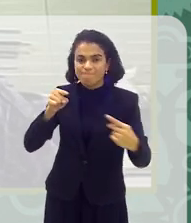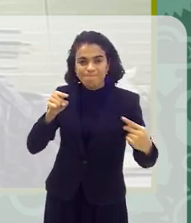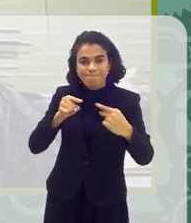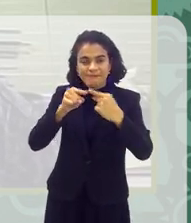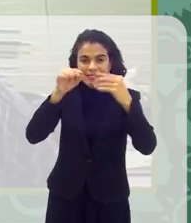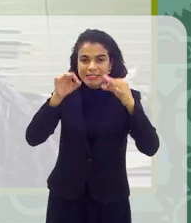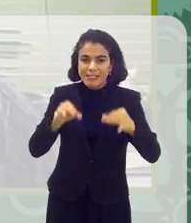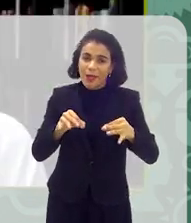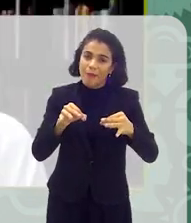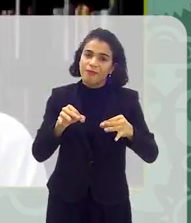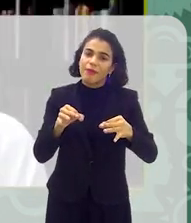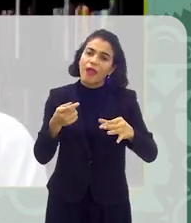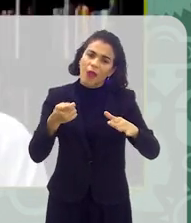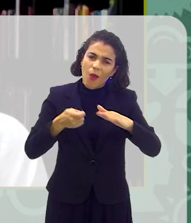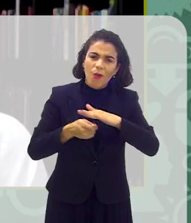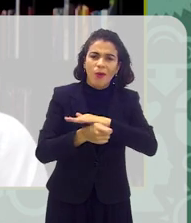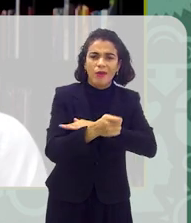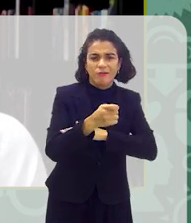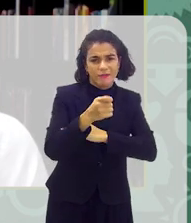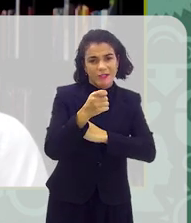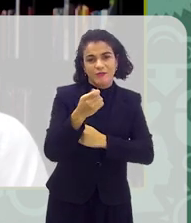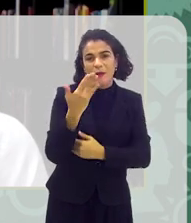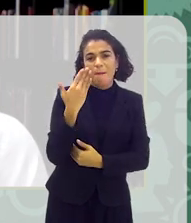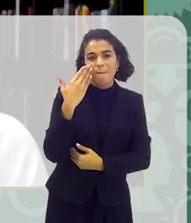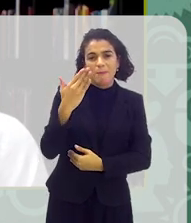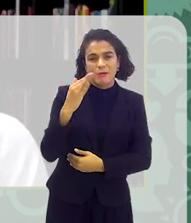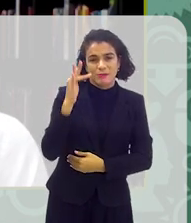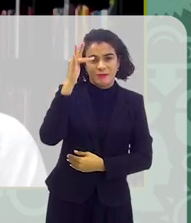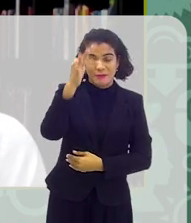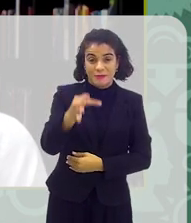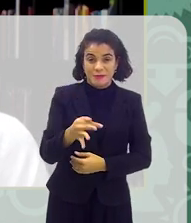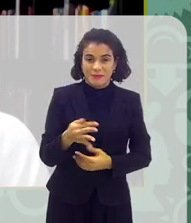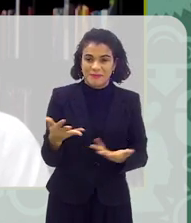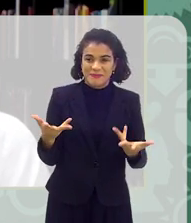fazer, né? Então, vai ser um investimento que vai se pagar no futuro.